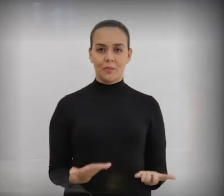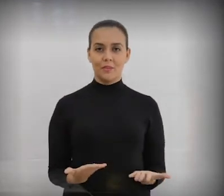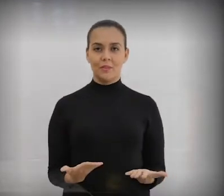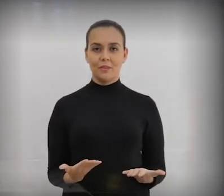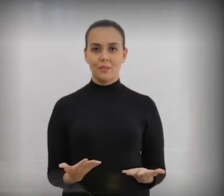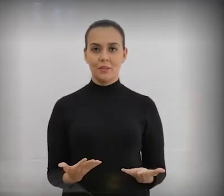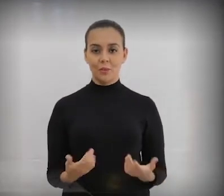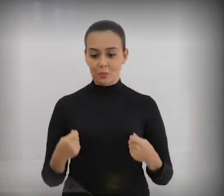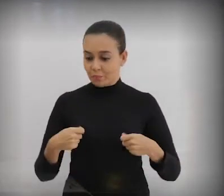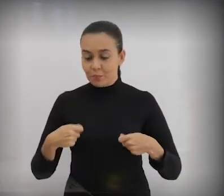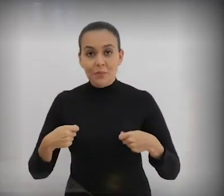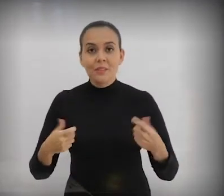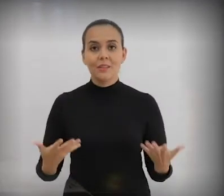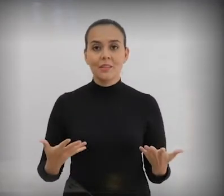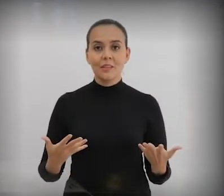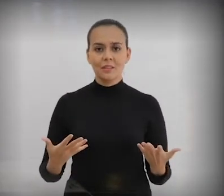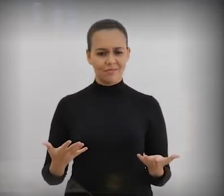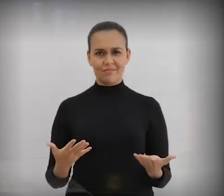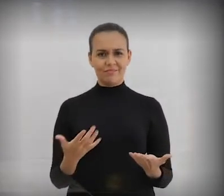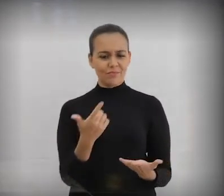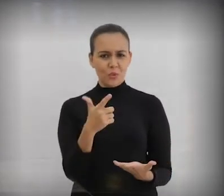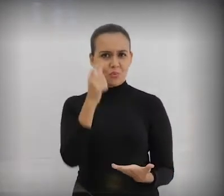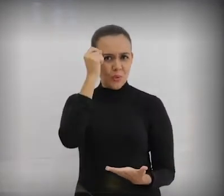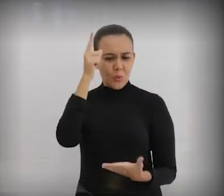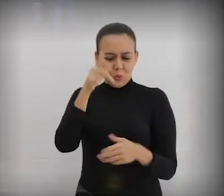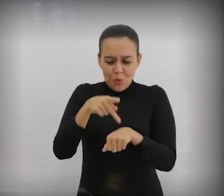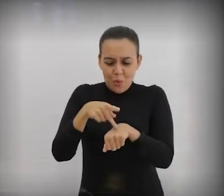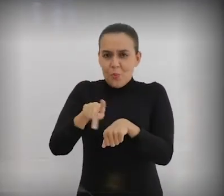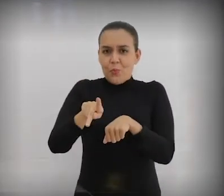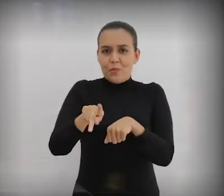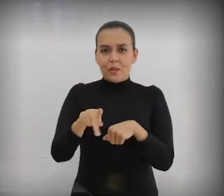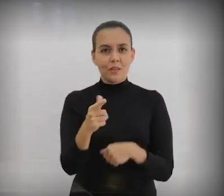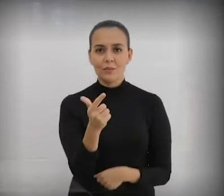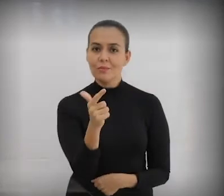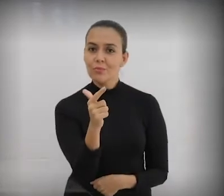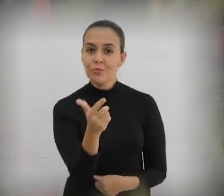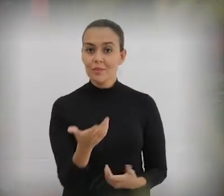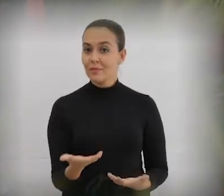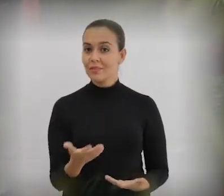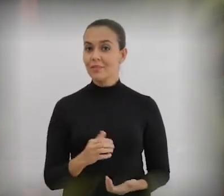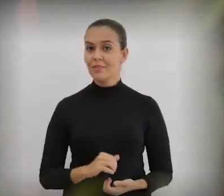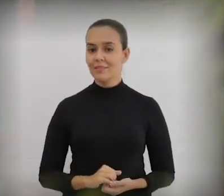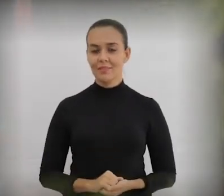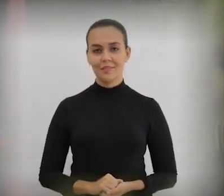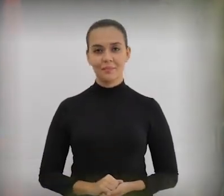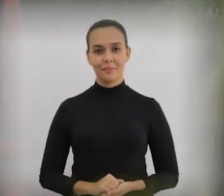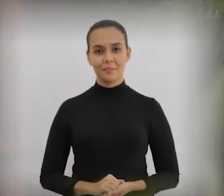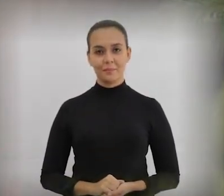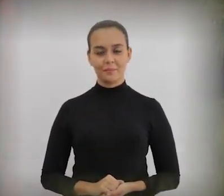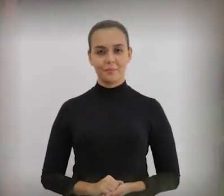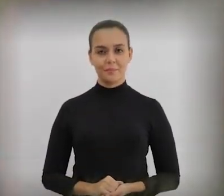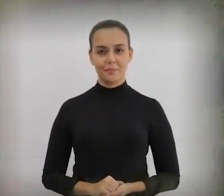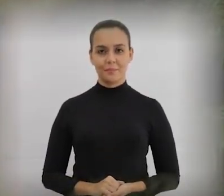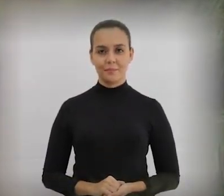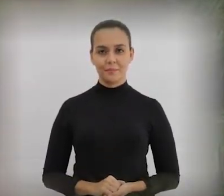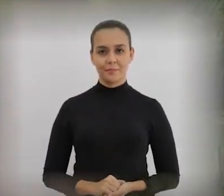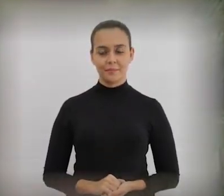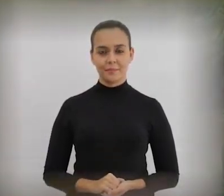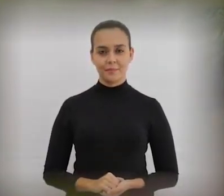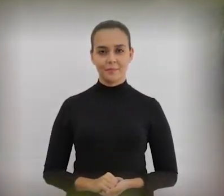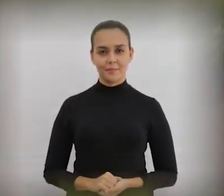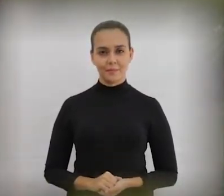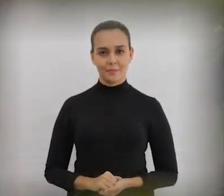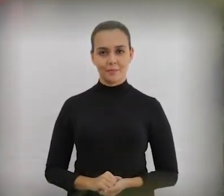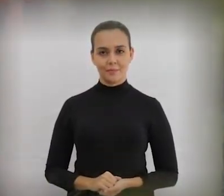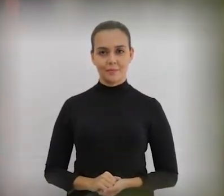cultura brasileira, né? A pureza é um mito, não existe pureza, né? Não existe pureza.